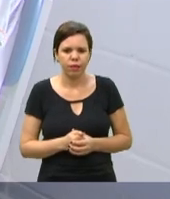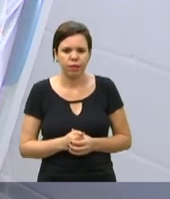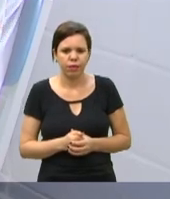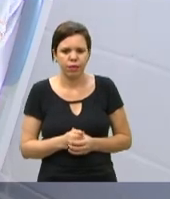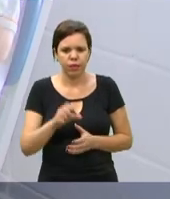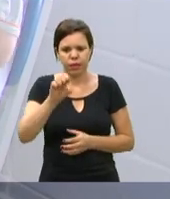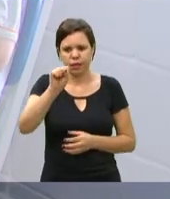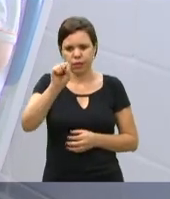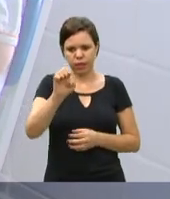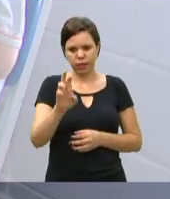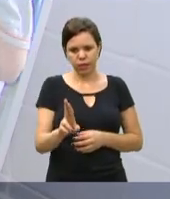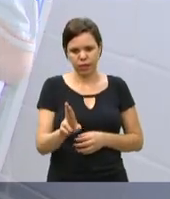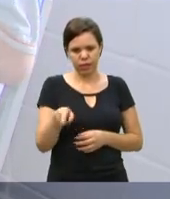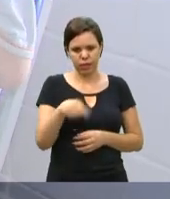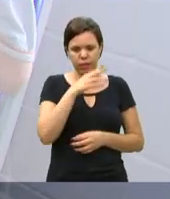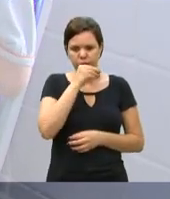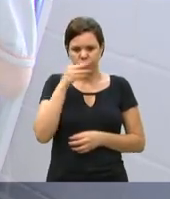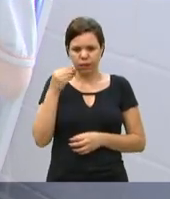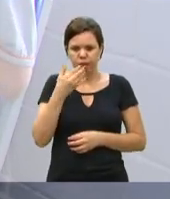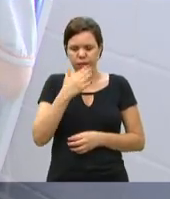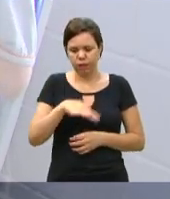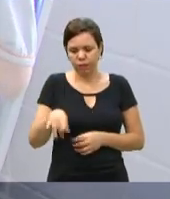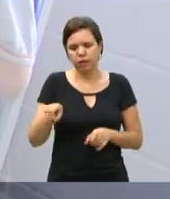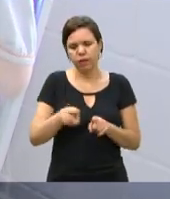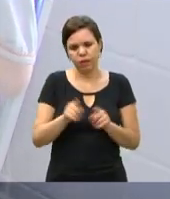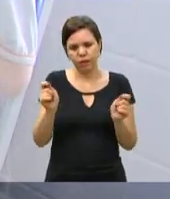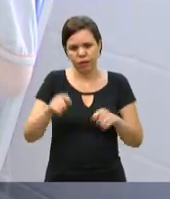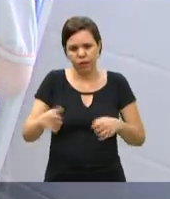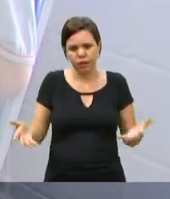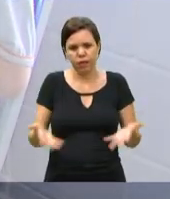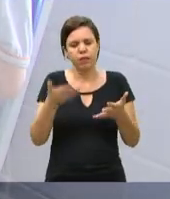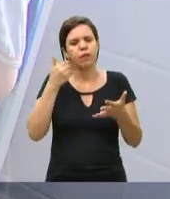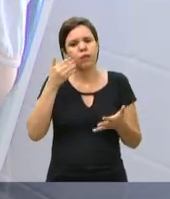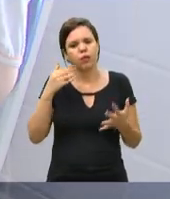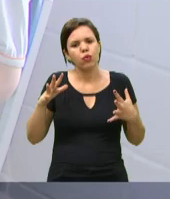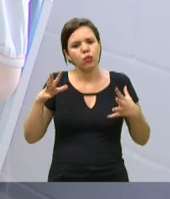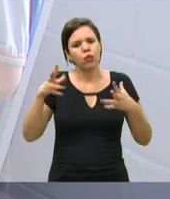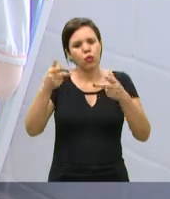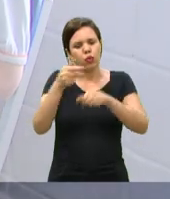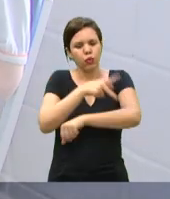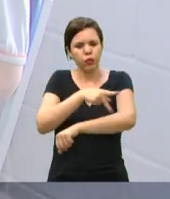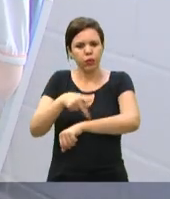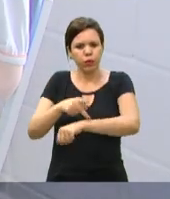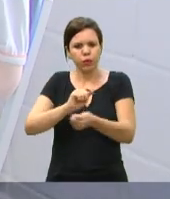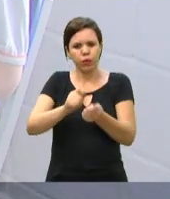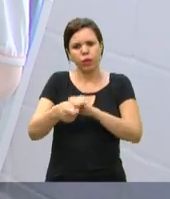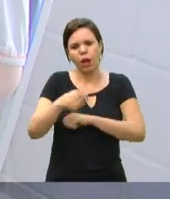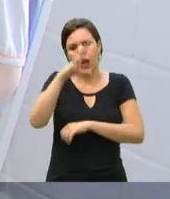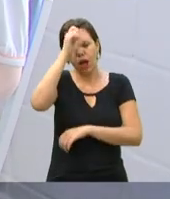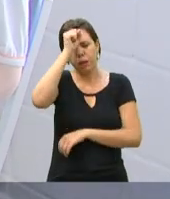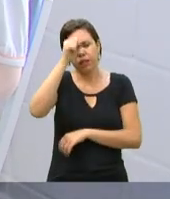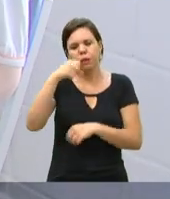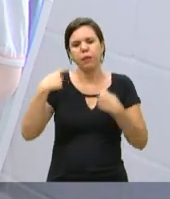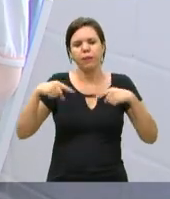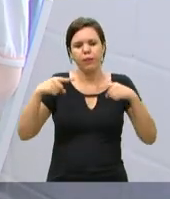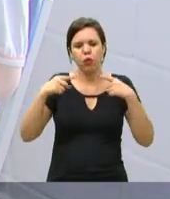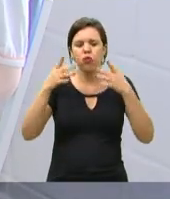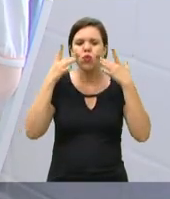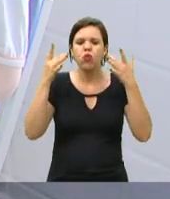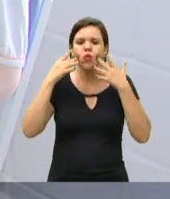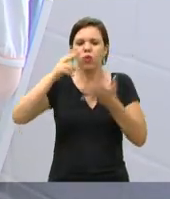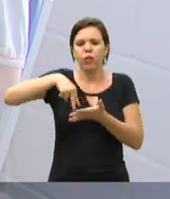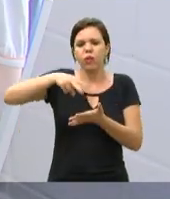vai, essa criança, esse adolescente vai poder usufruir de toda a parte pedagógica, música,